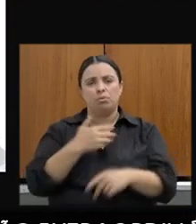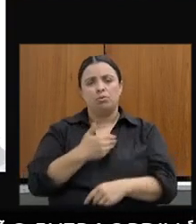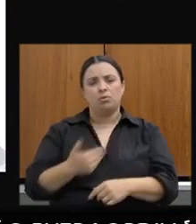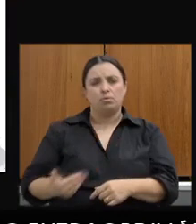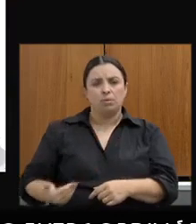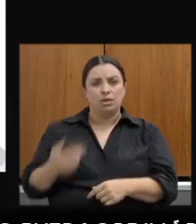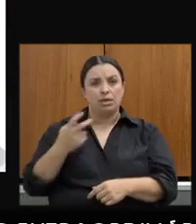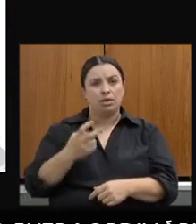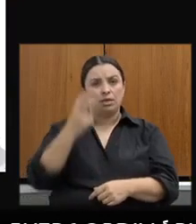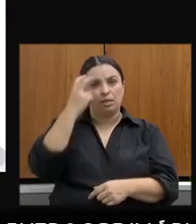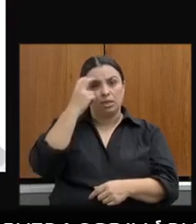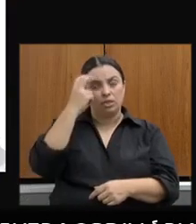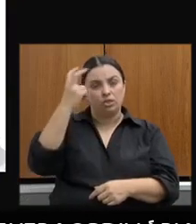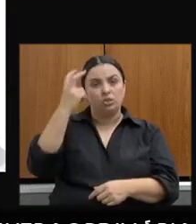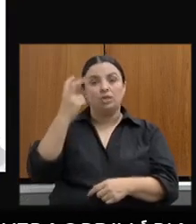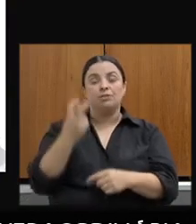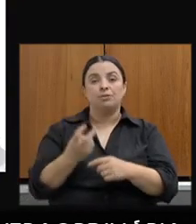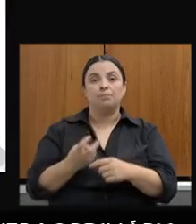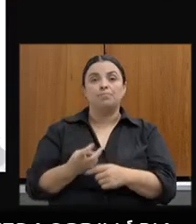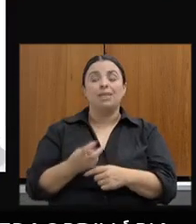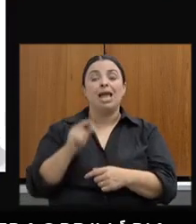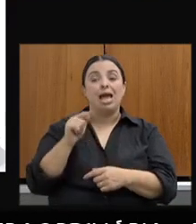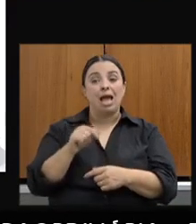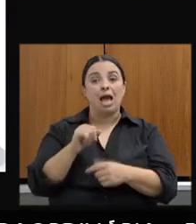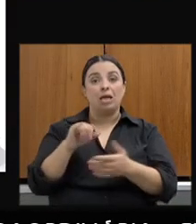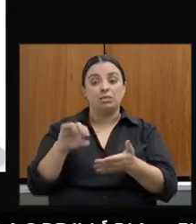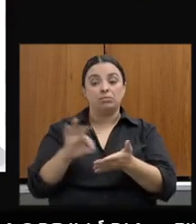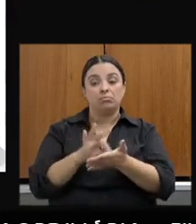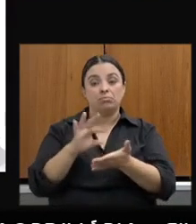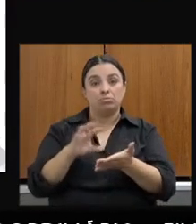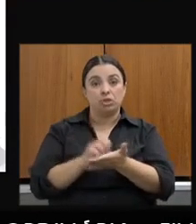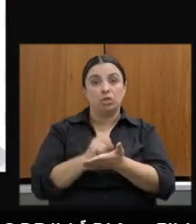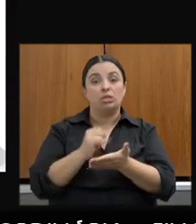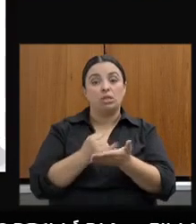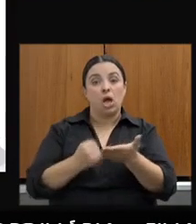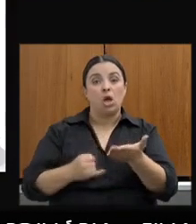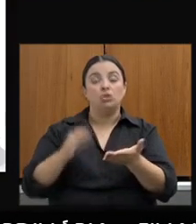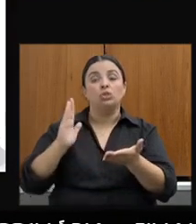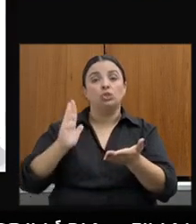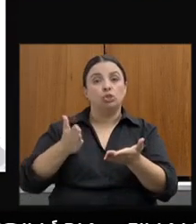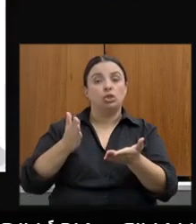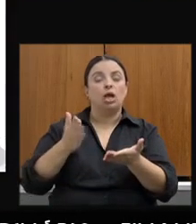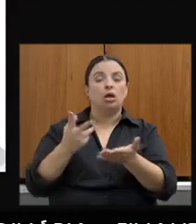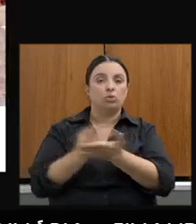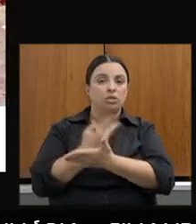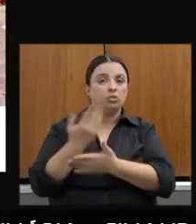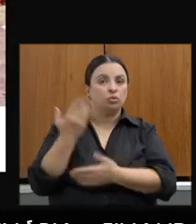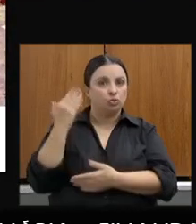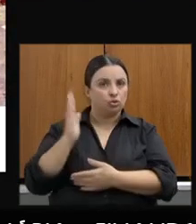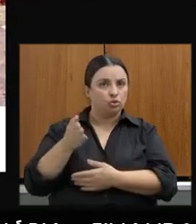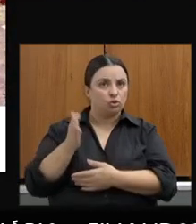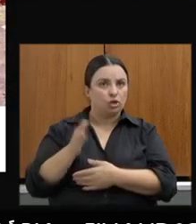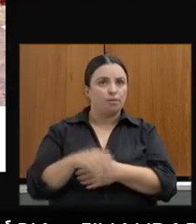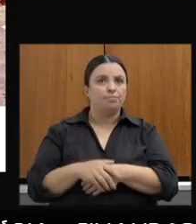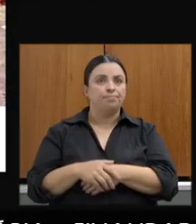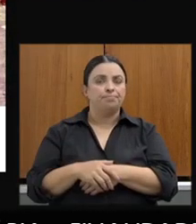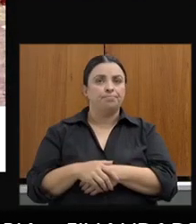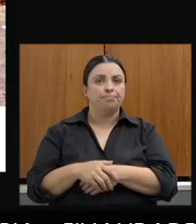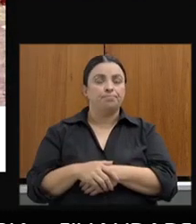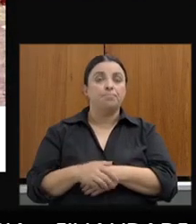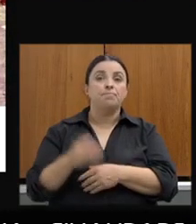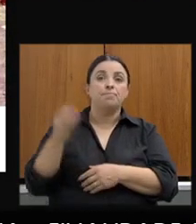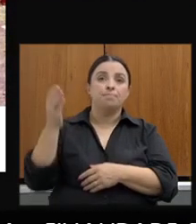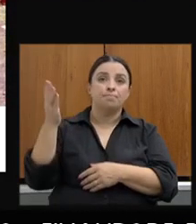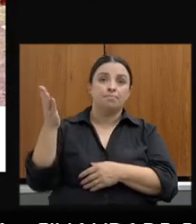as inscrições já ocorreram pode passar nós tivemos aí também